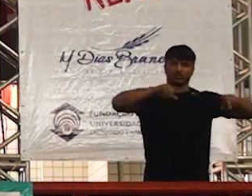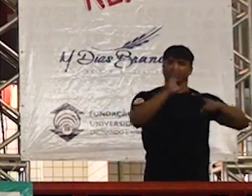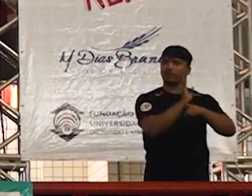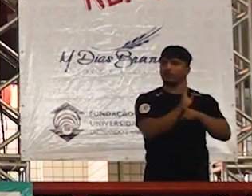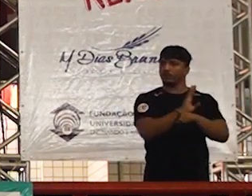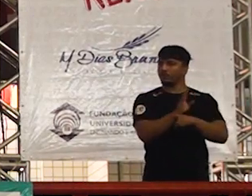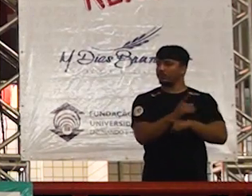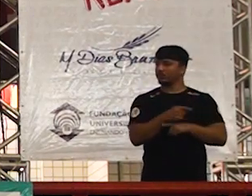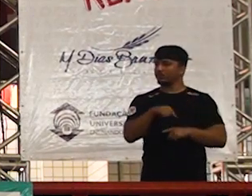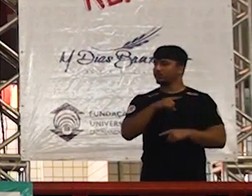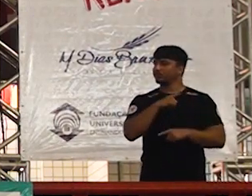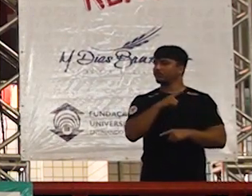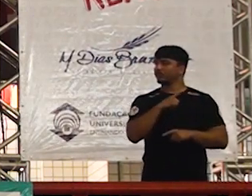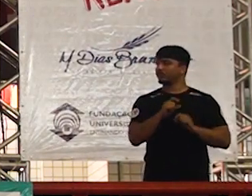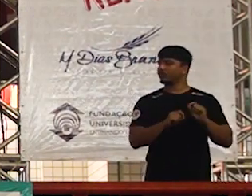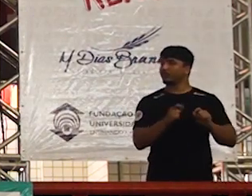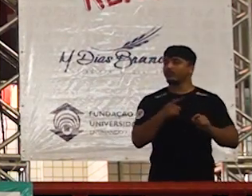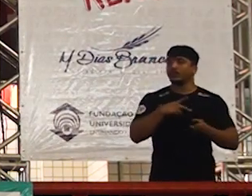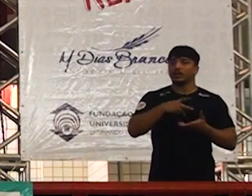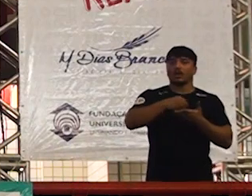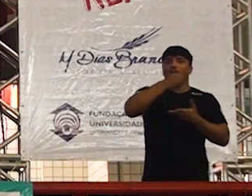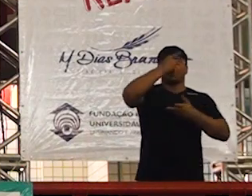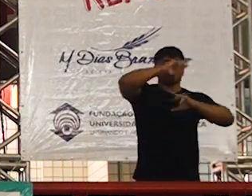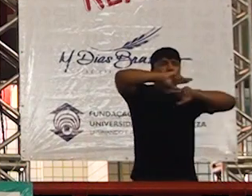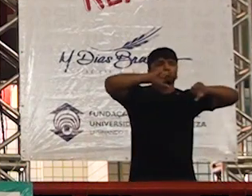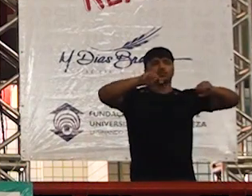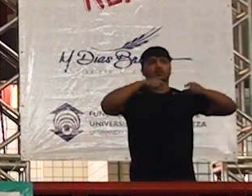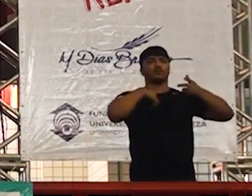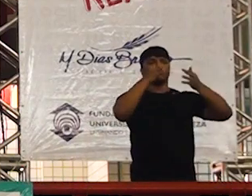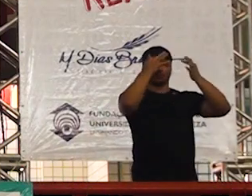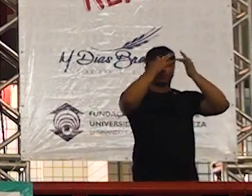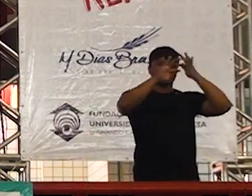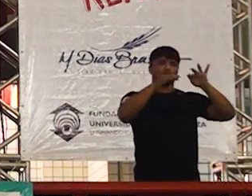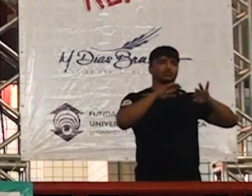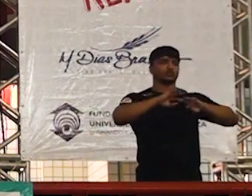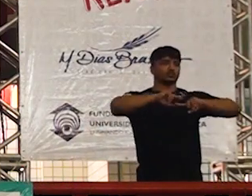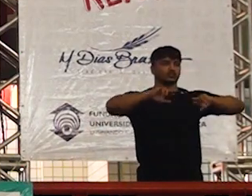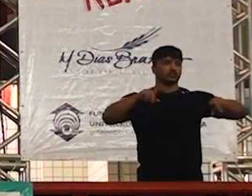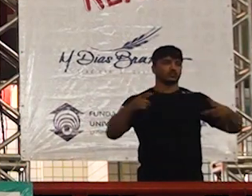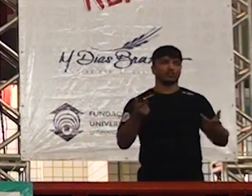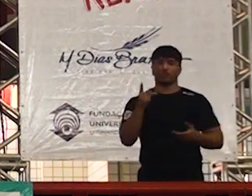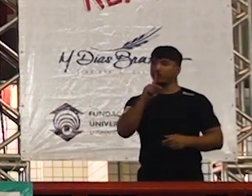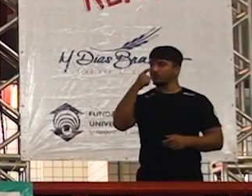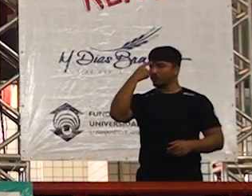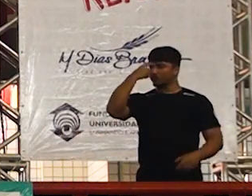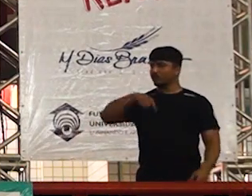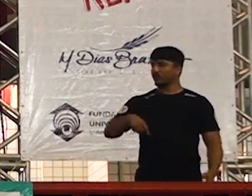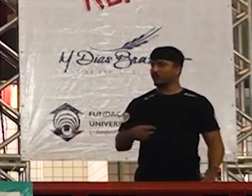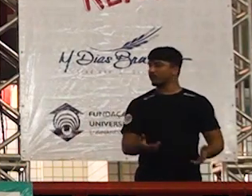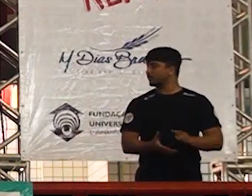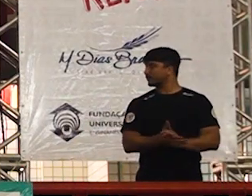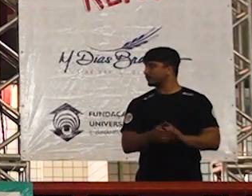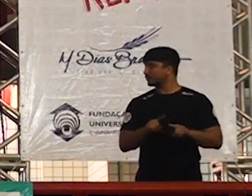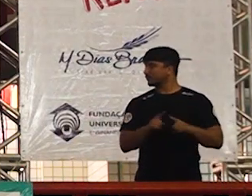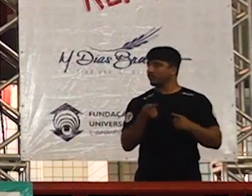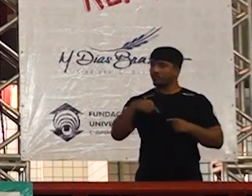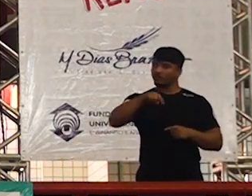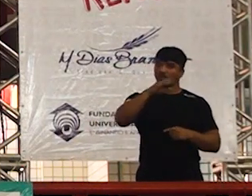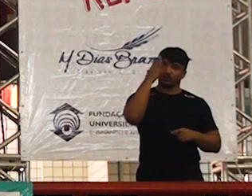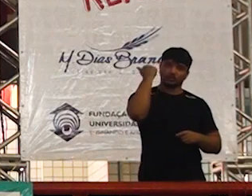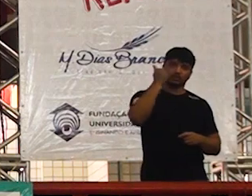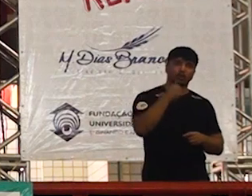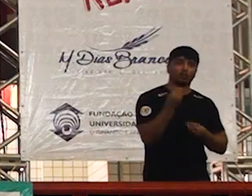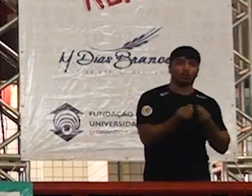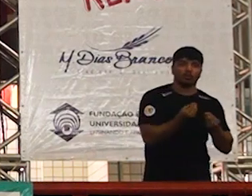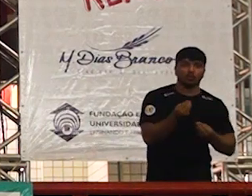Com certeza vocês vão colocar teóricos, filósofos, que às vezes nem um corretor sabe. Mas você